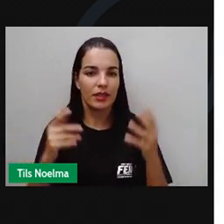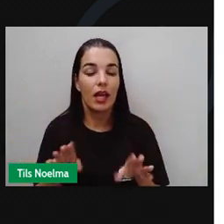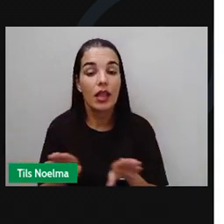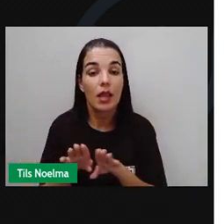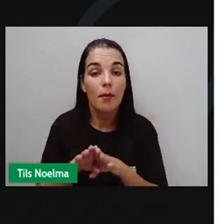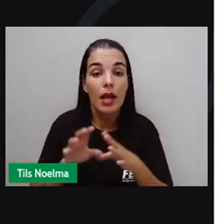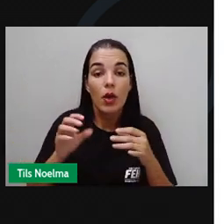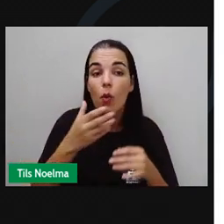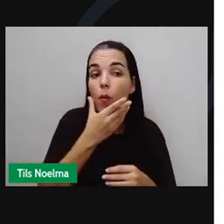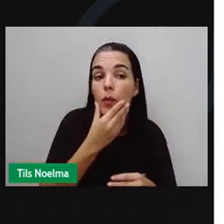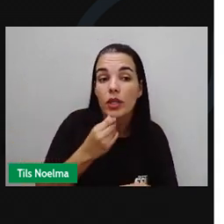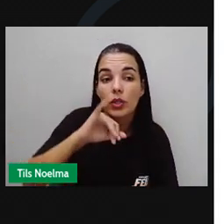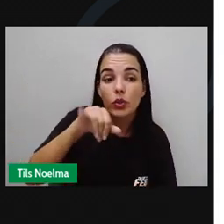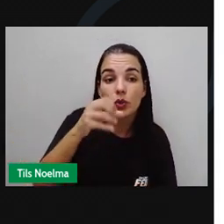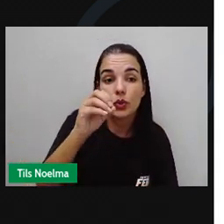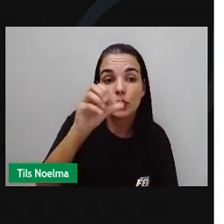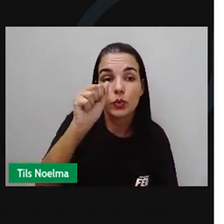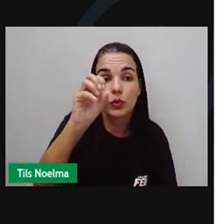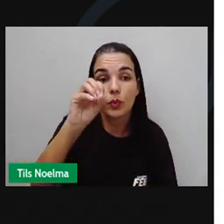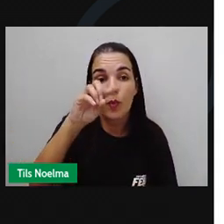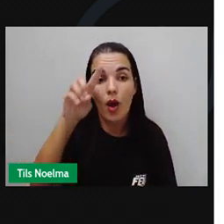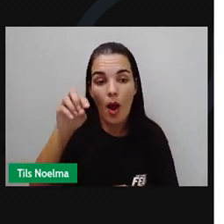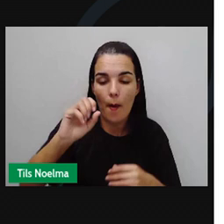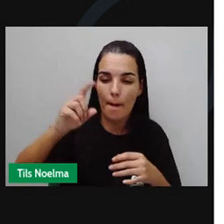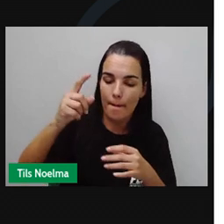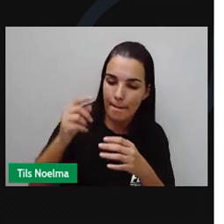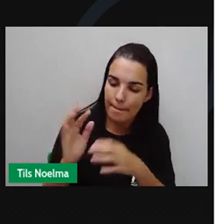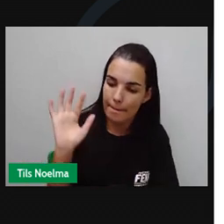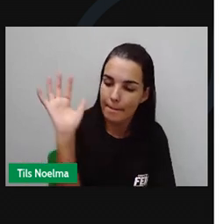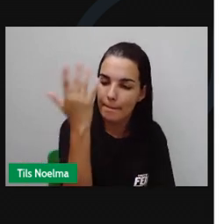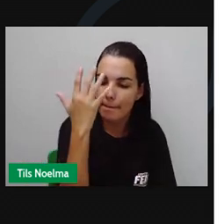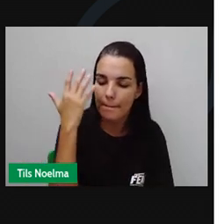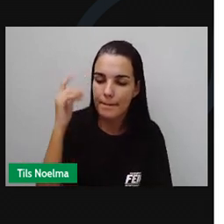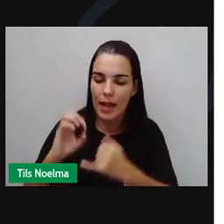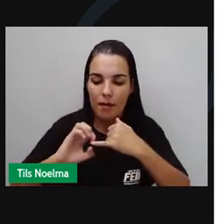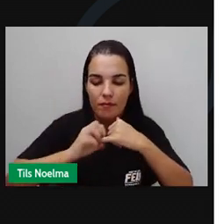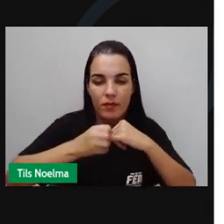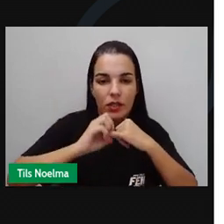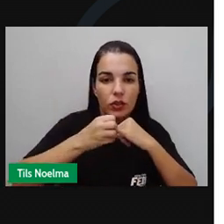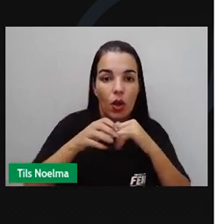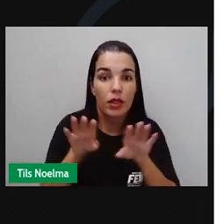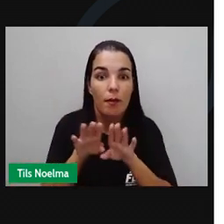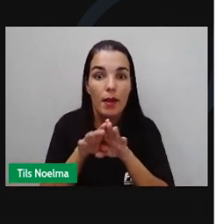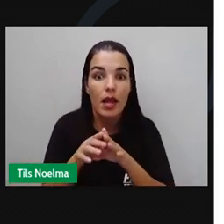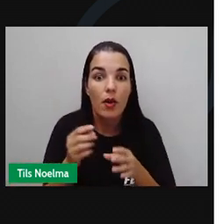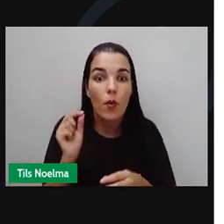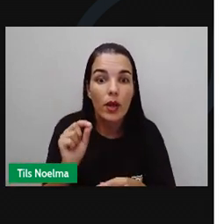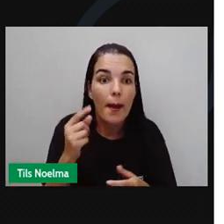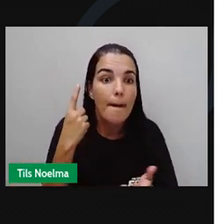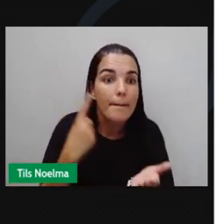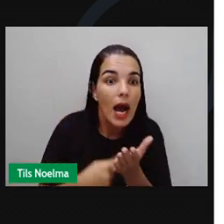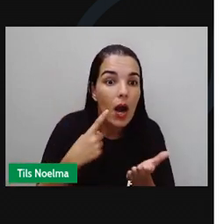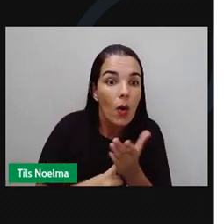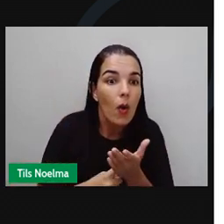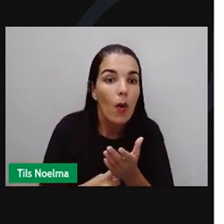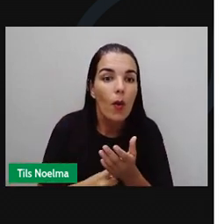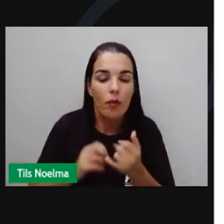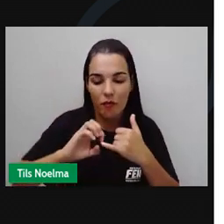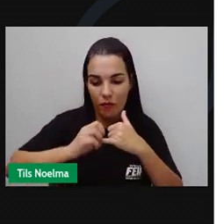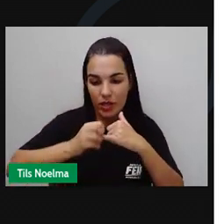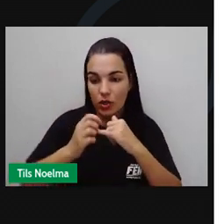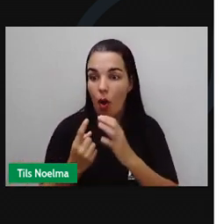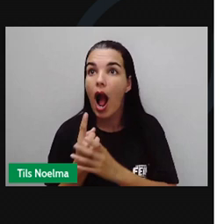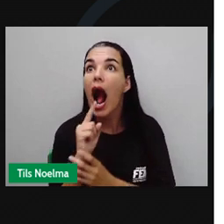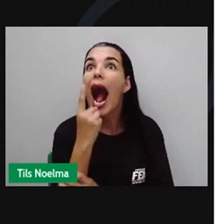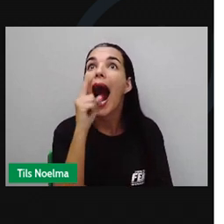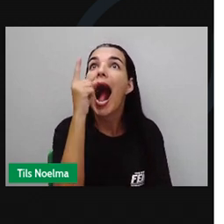E em João e o Pé de Feijão, mais uma vez, o crescimento extraordinário do Pé de Feijão que atinge o